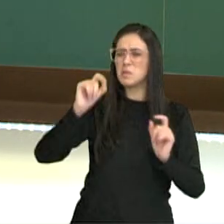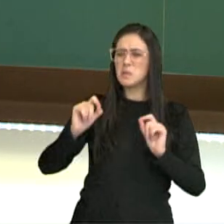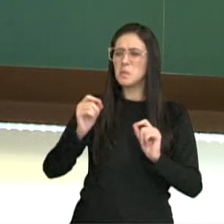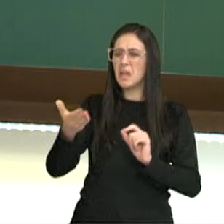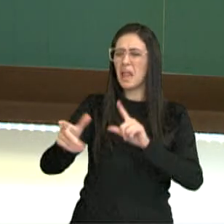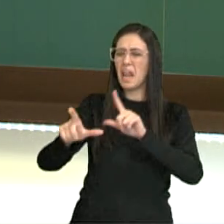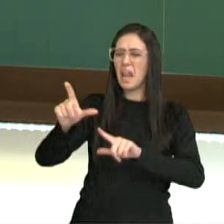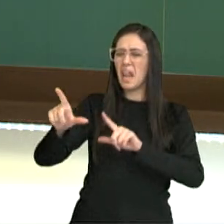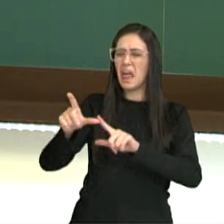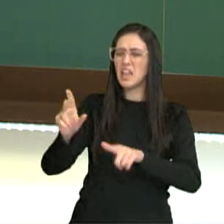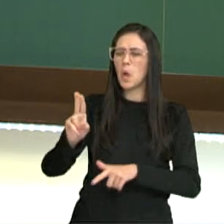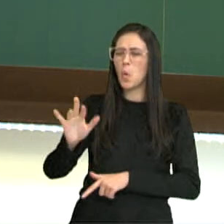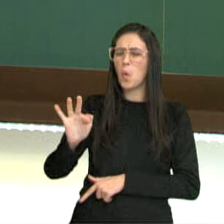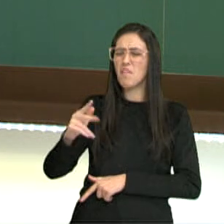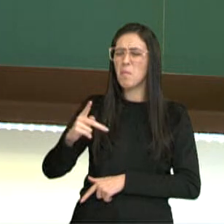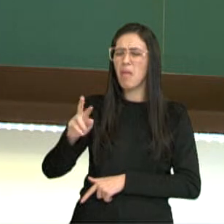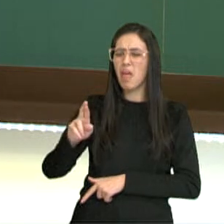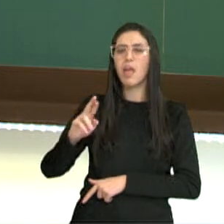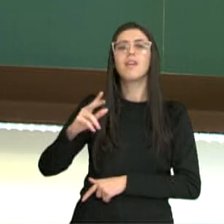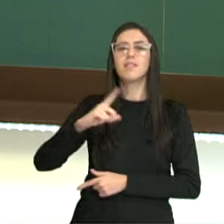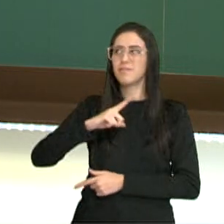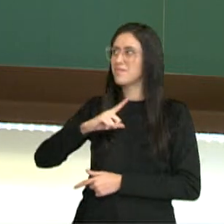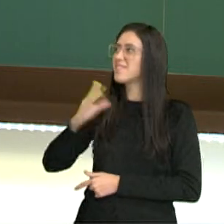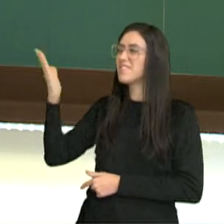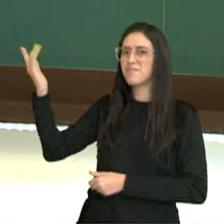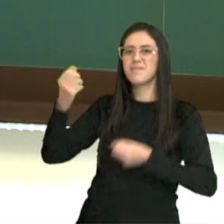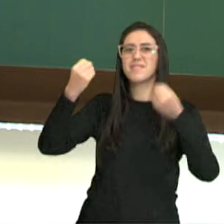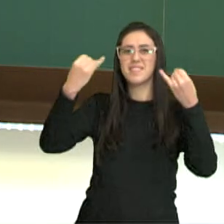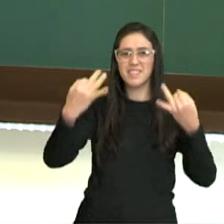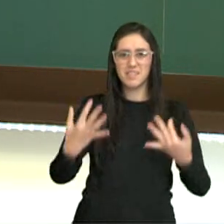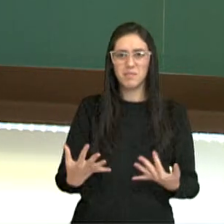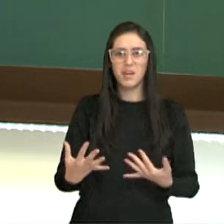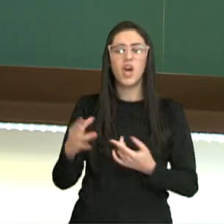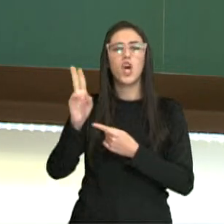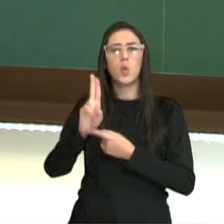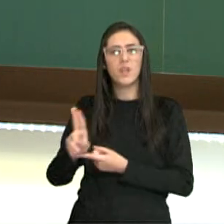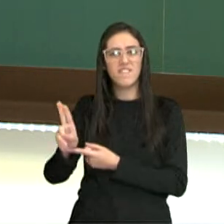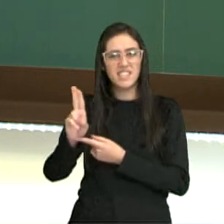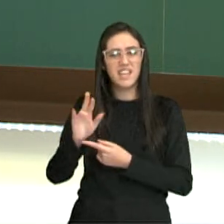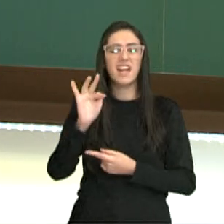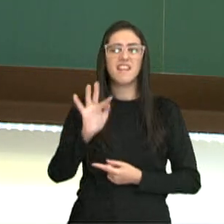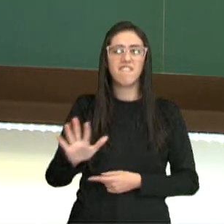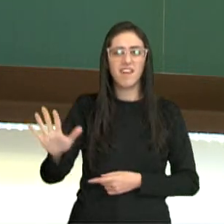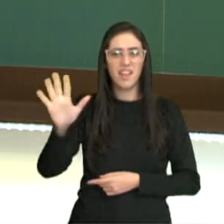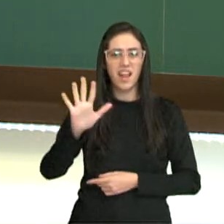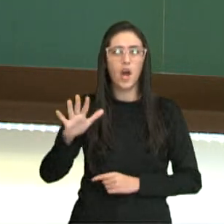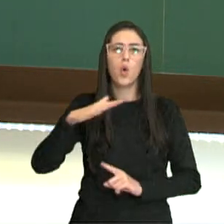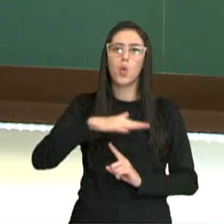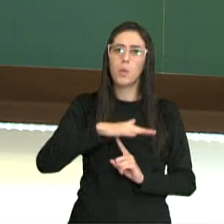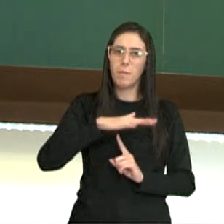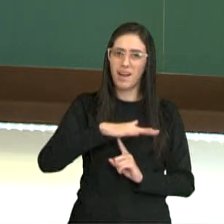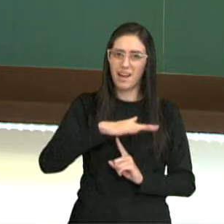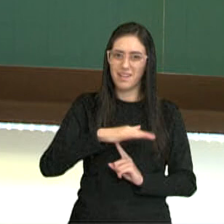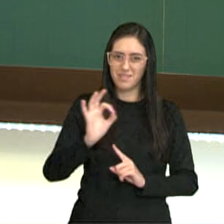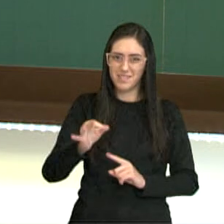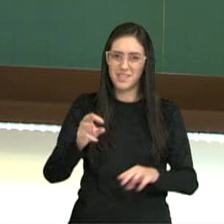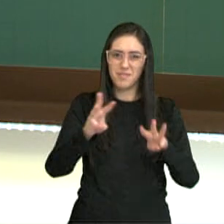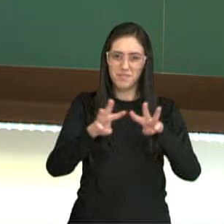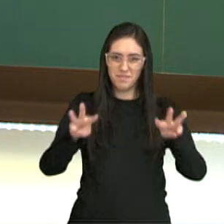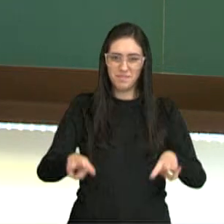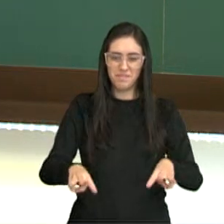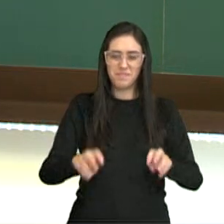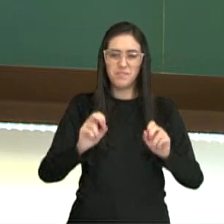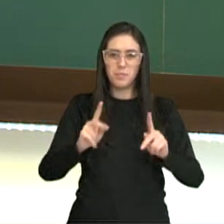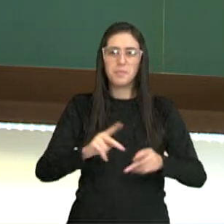texto. Portanto, né? O UFPR significa Universidade Federal do Paraná, ok?